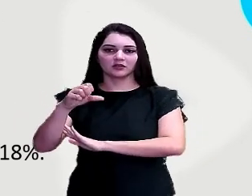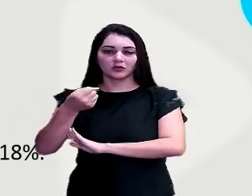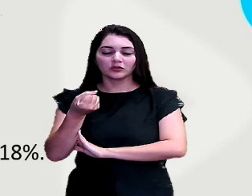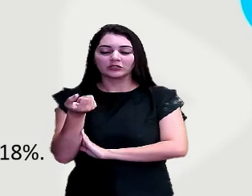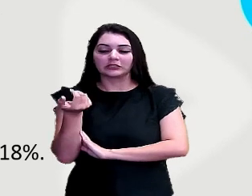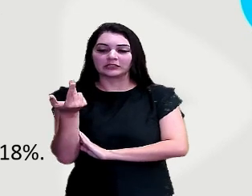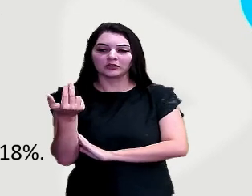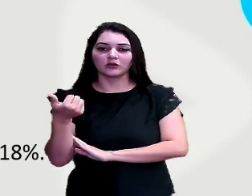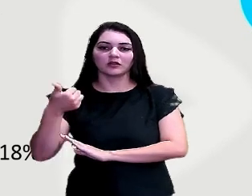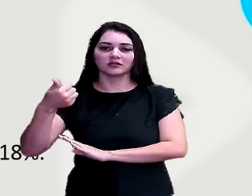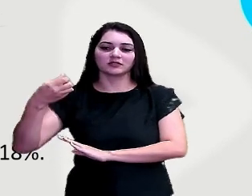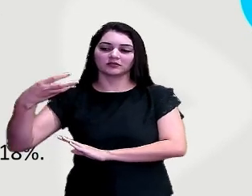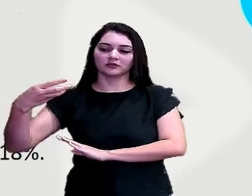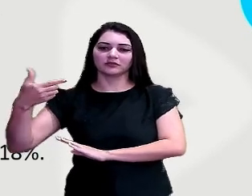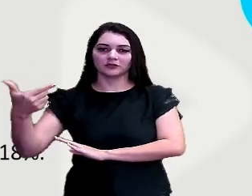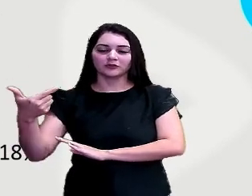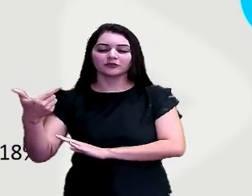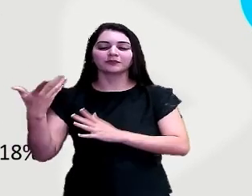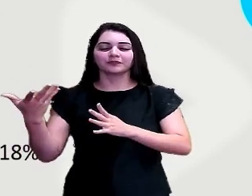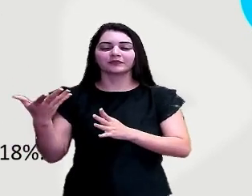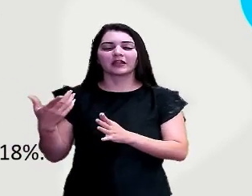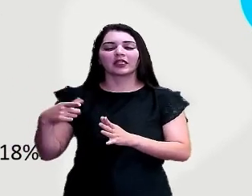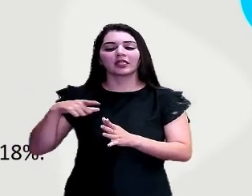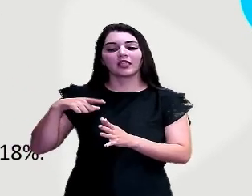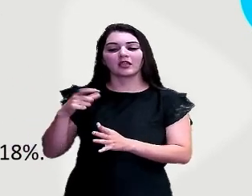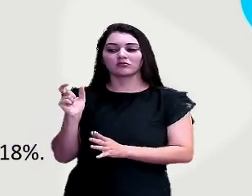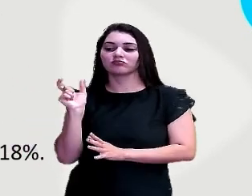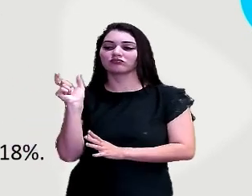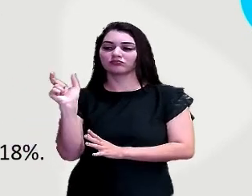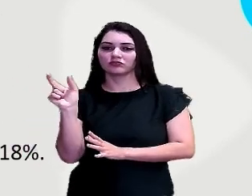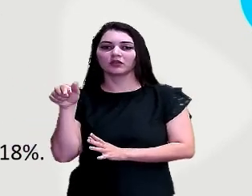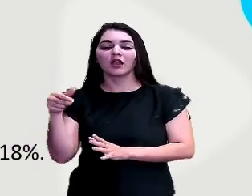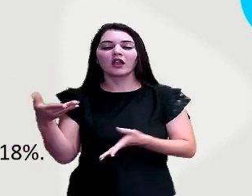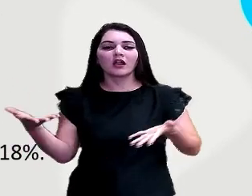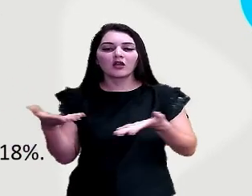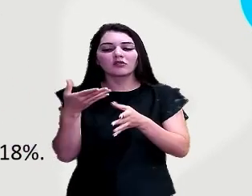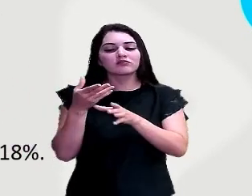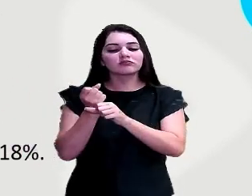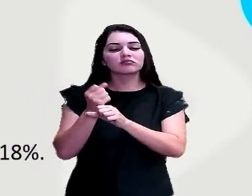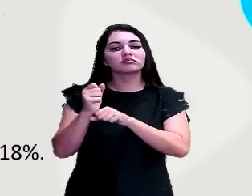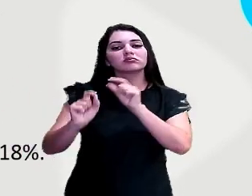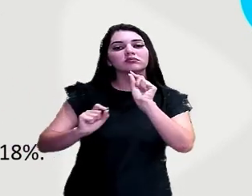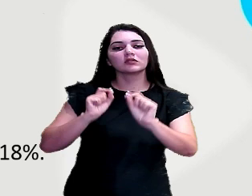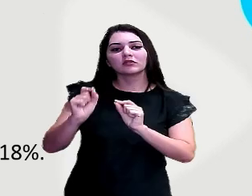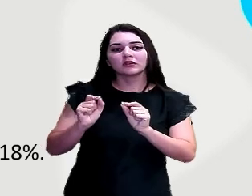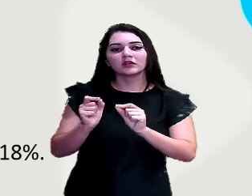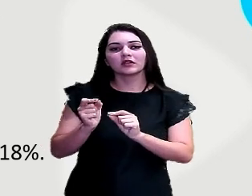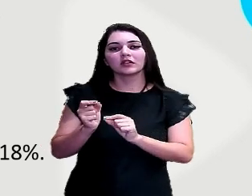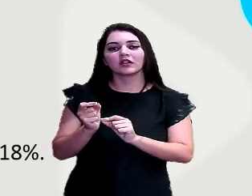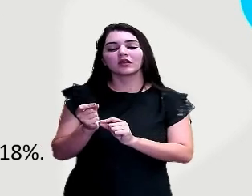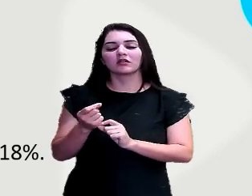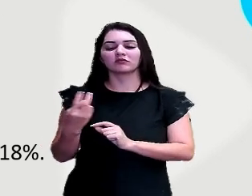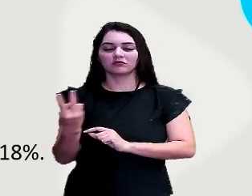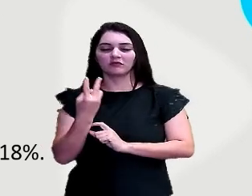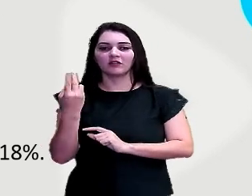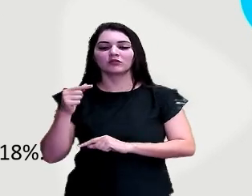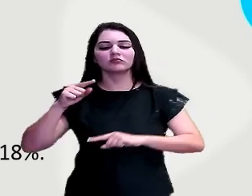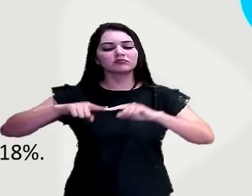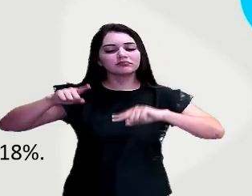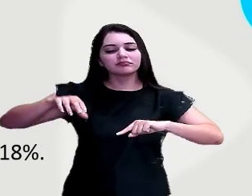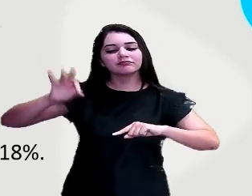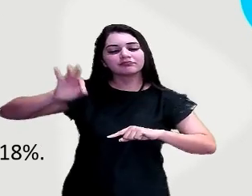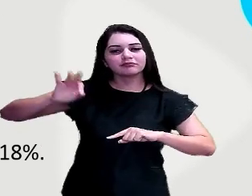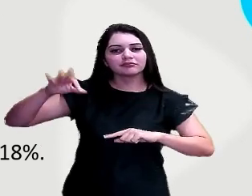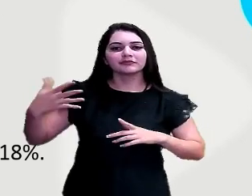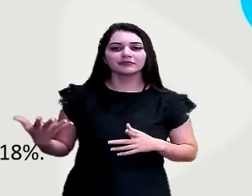faço a subtração dos dois valores, chego a esse valor e vou calcular agora o valor desse percentual. Então,